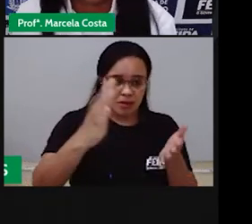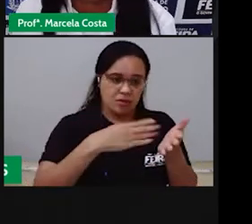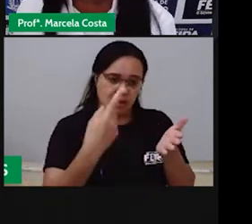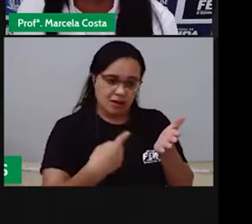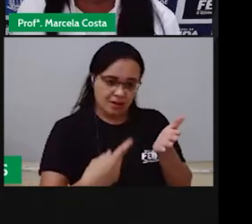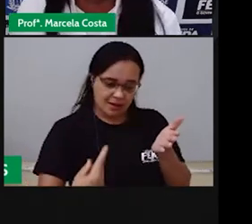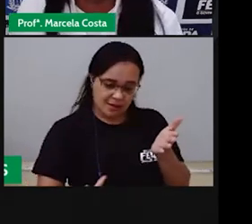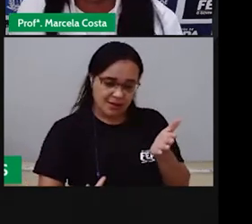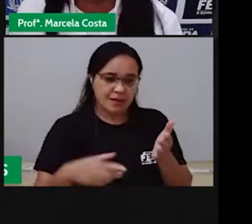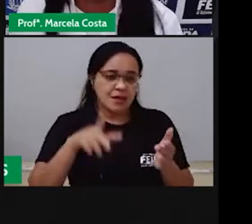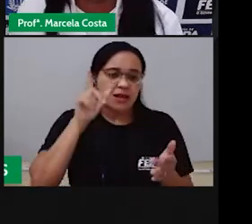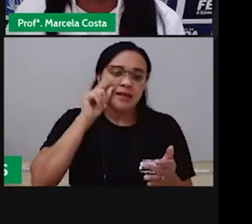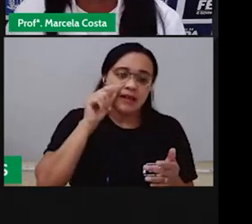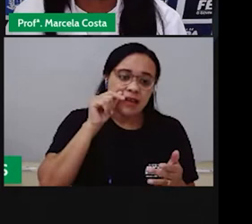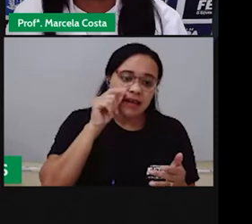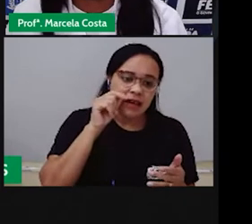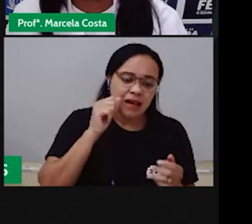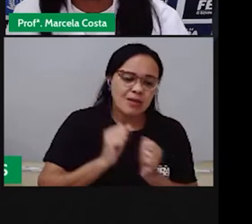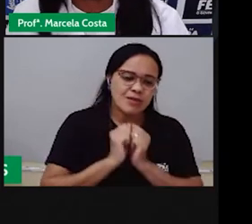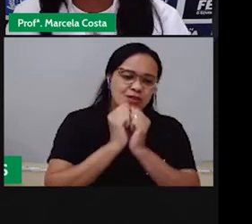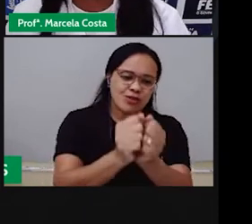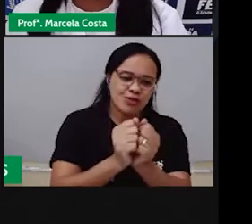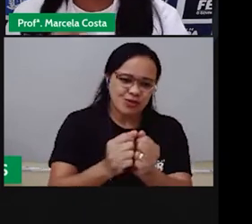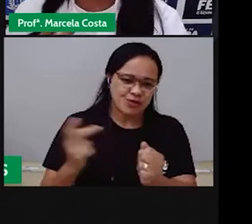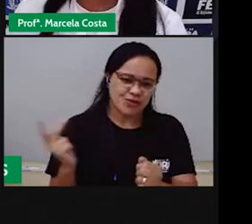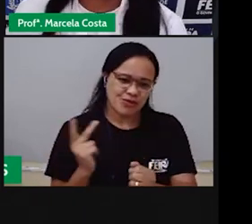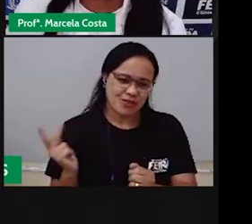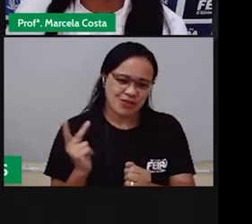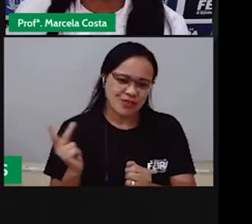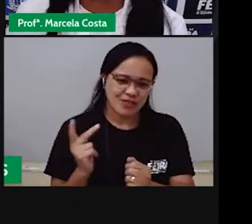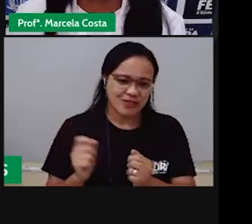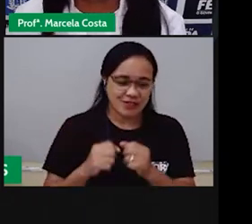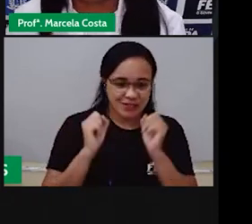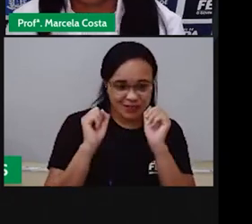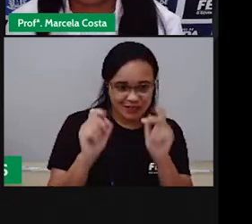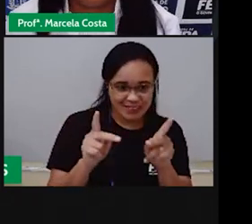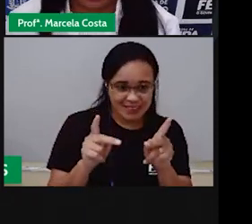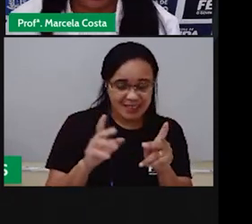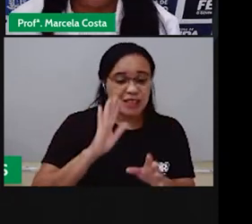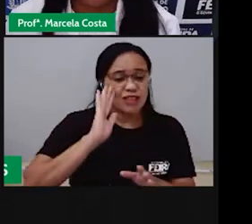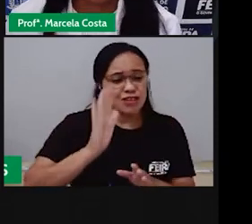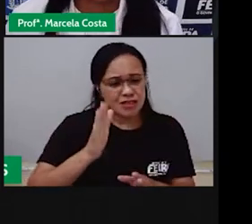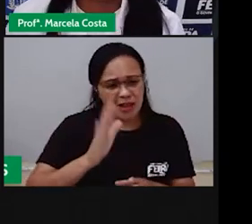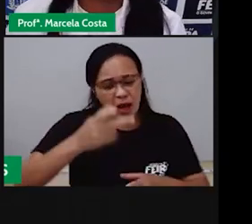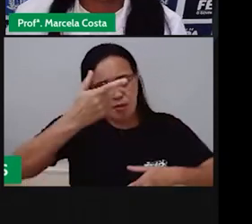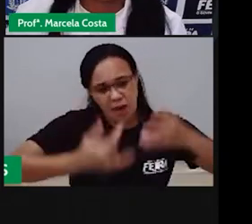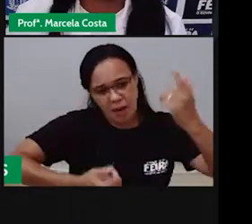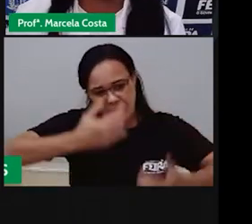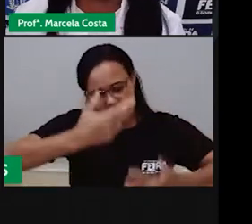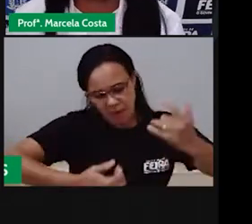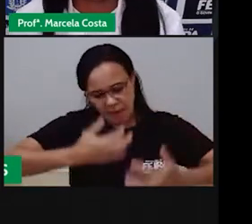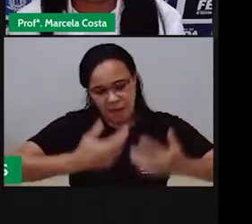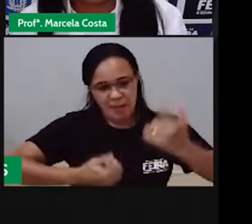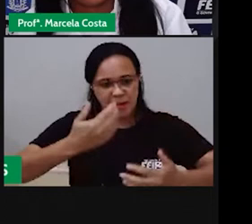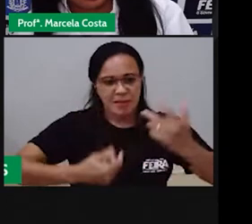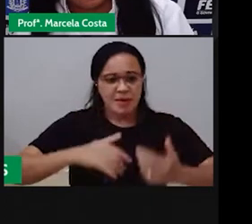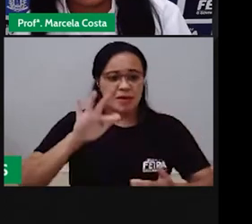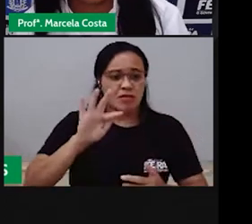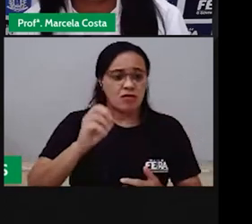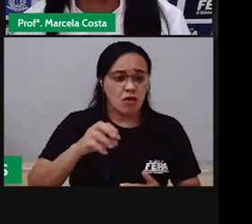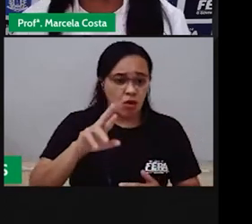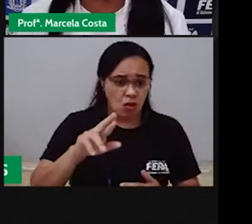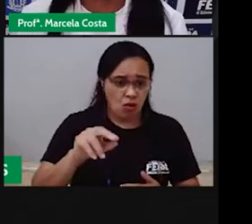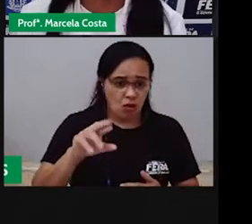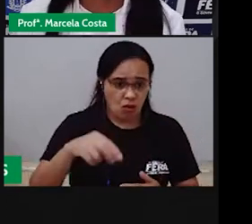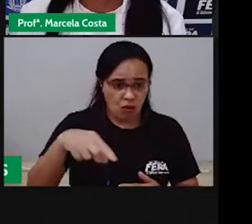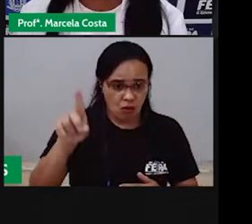lápis e me acompanhe, porque agora que a gente já falou um pouco sobre o forró, sobre essa dança típica da